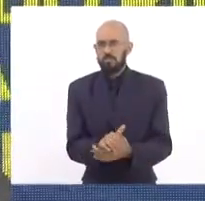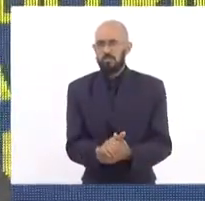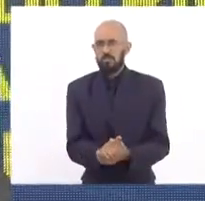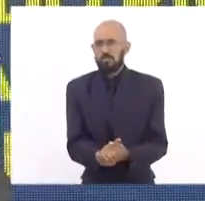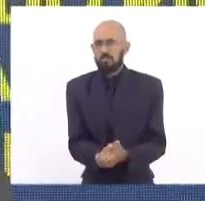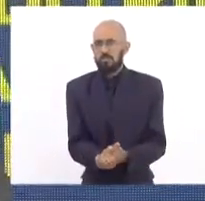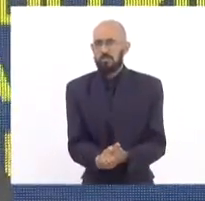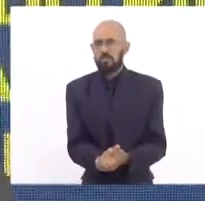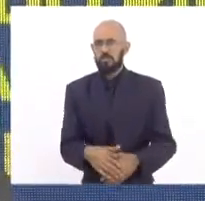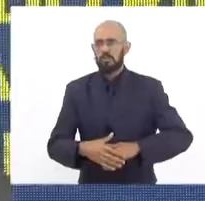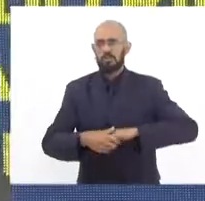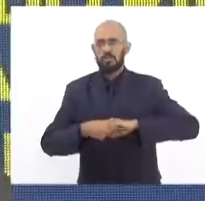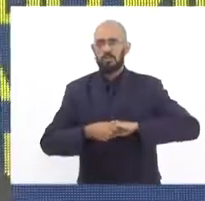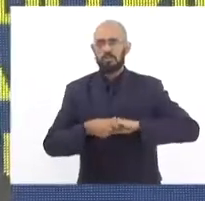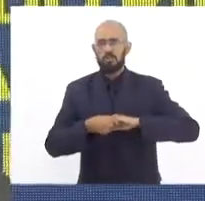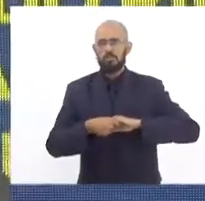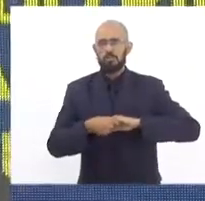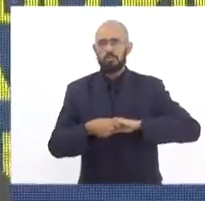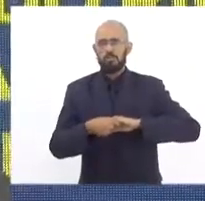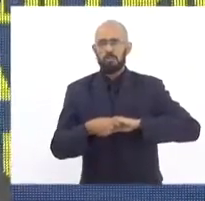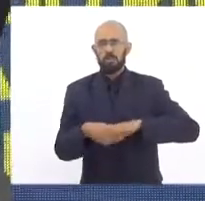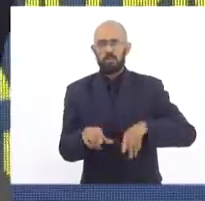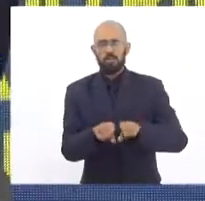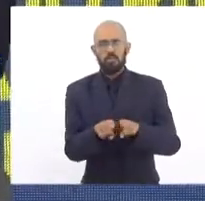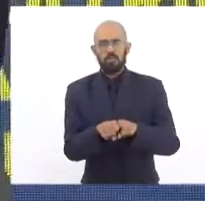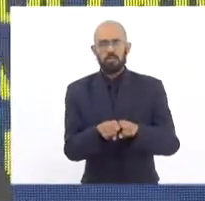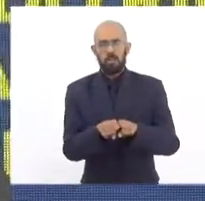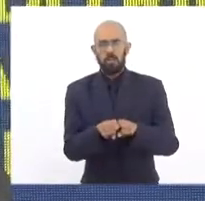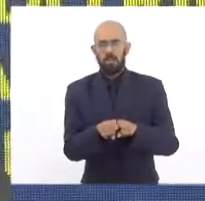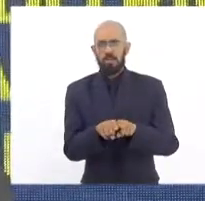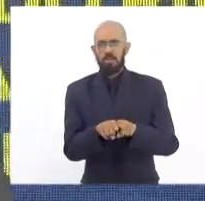eu quero fazer uma outra saudação aqui